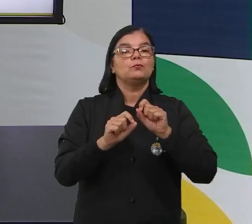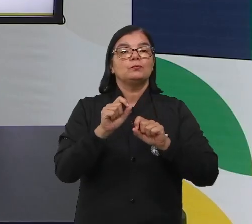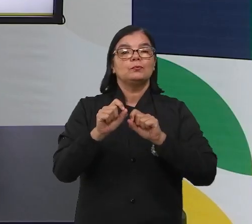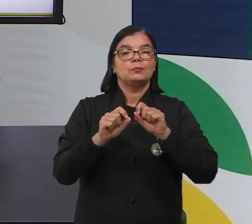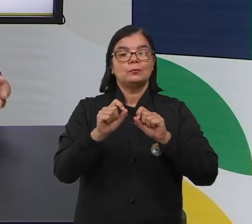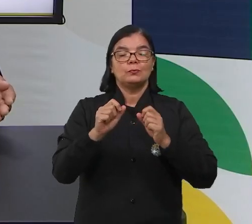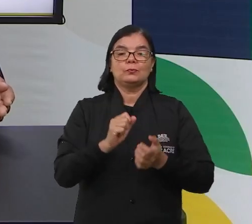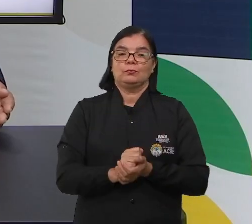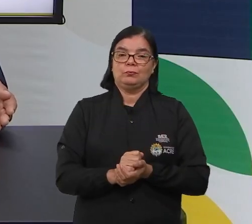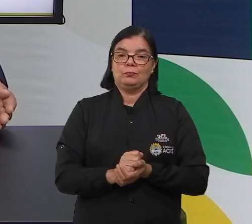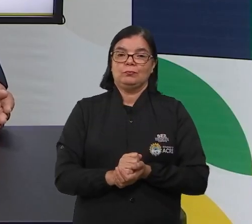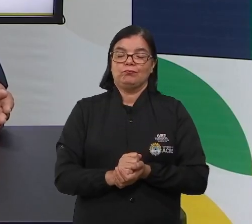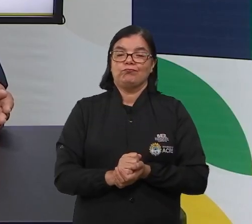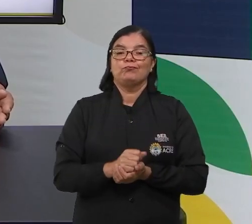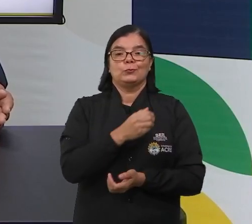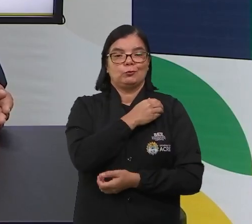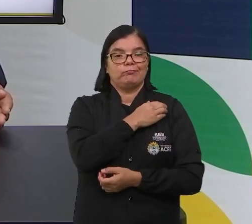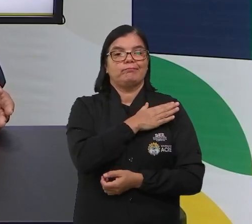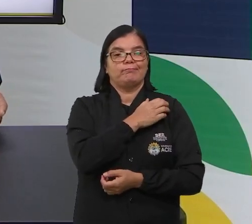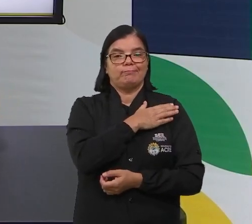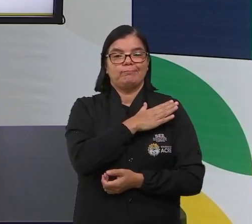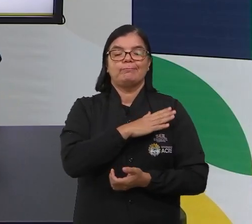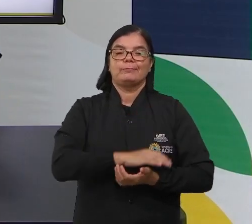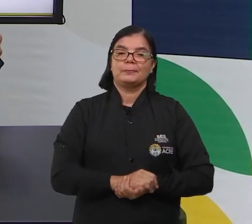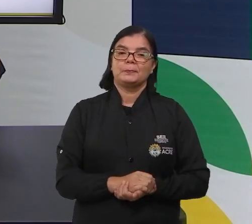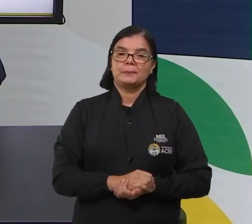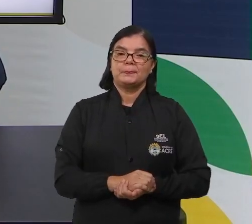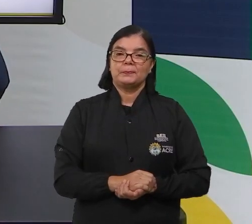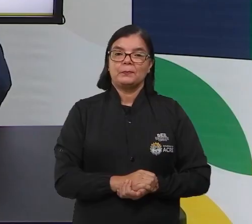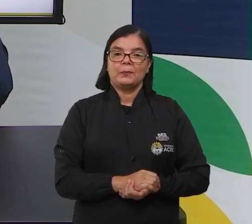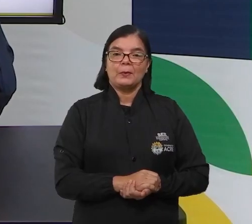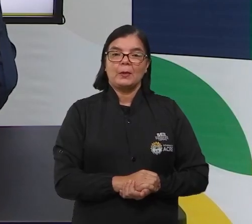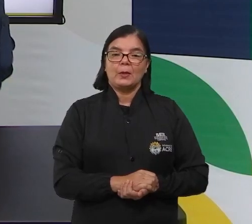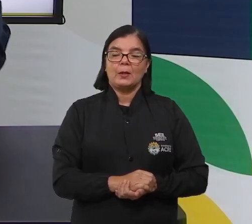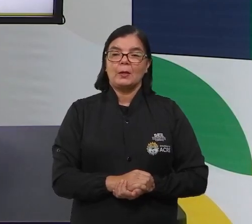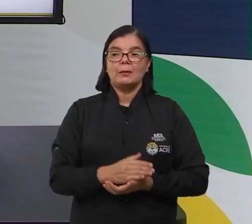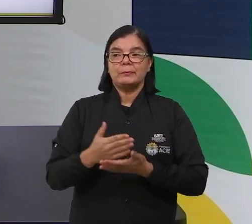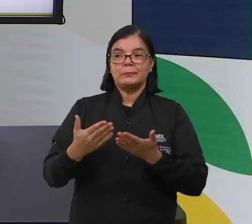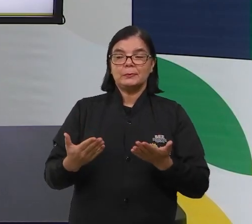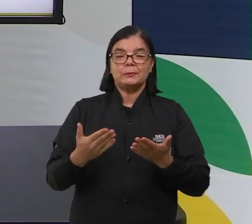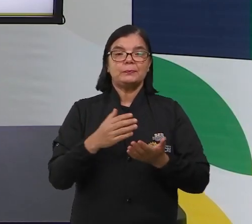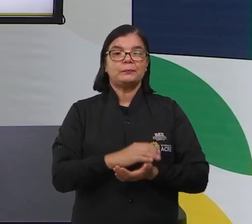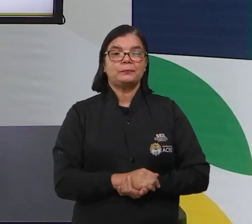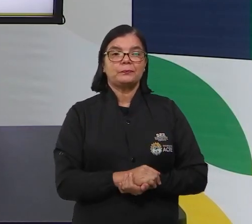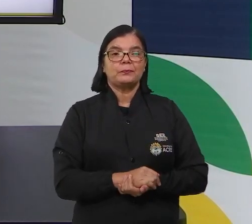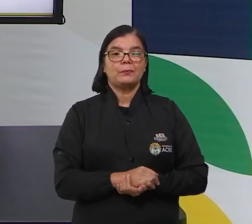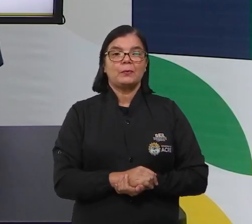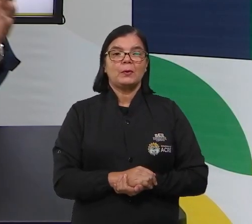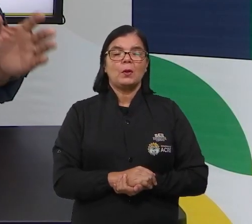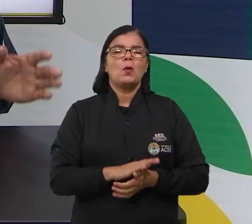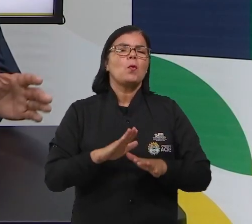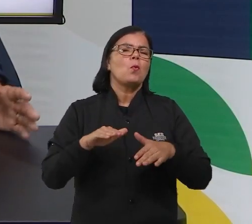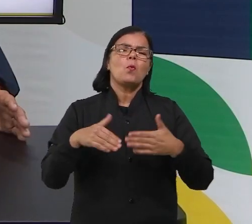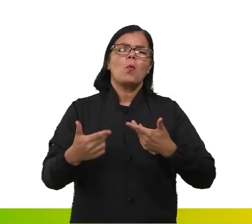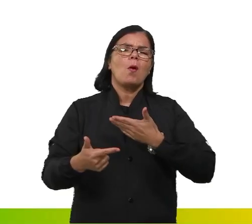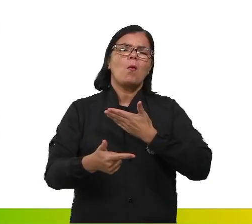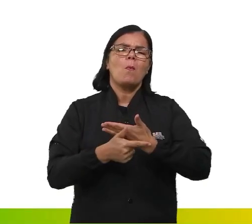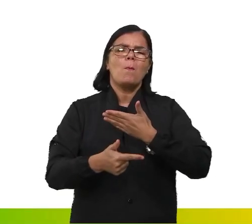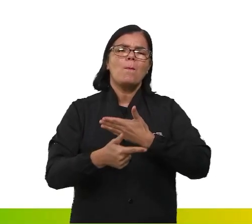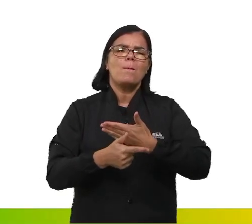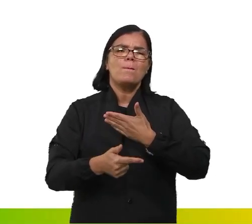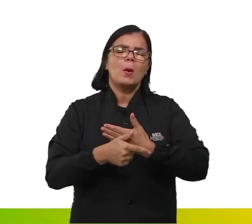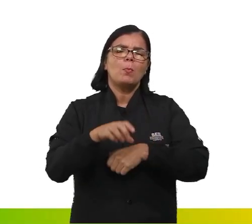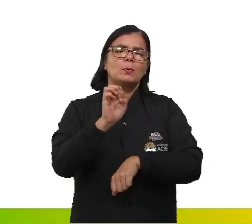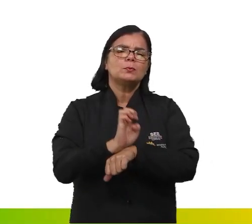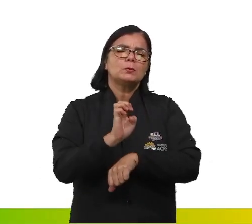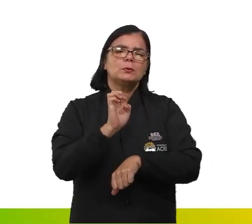de discriminação. Muito bem. Então, e qual é o papel do